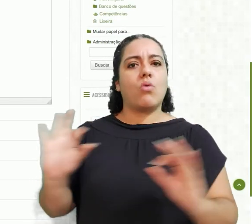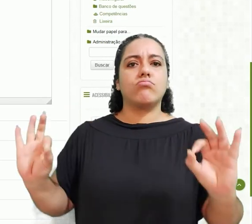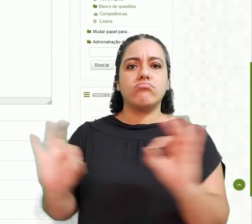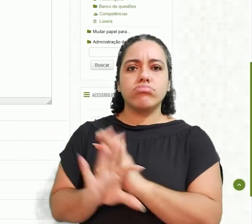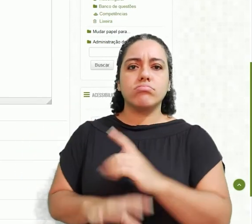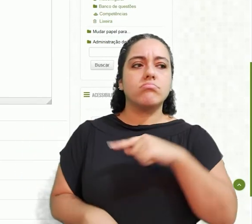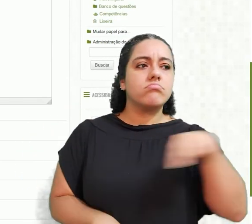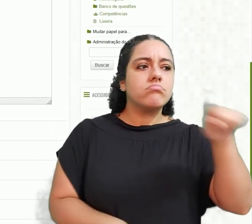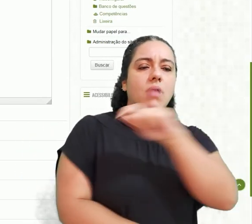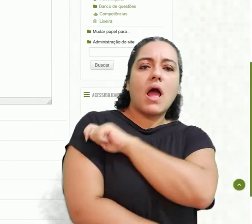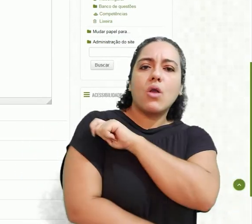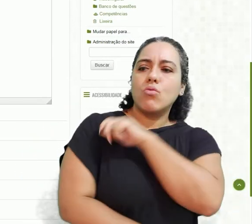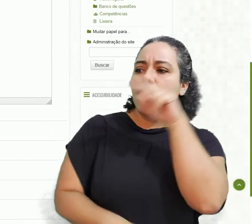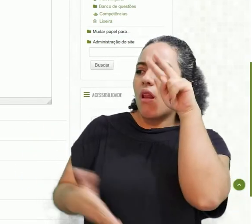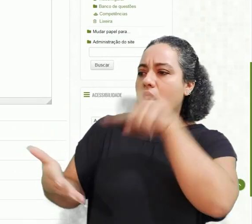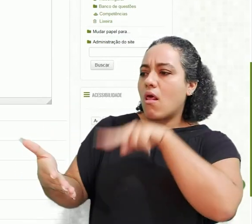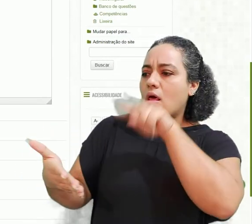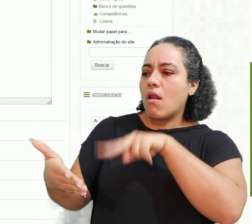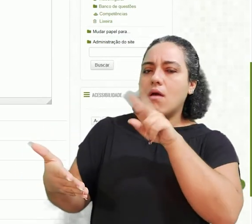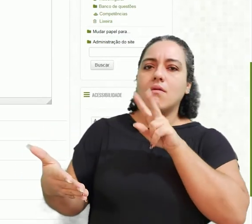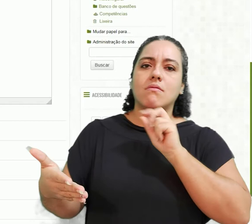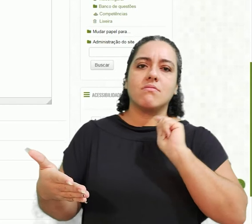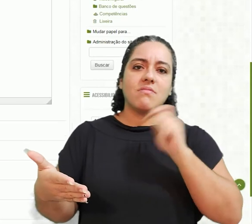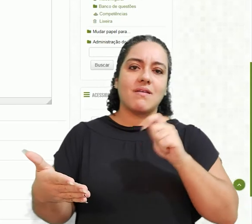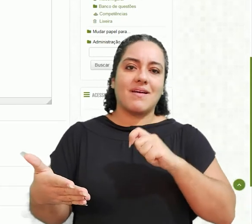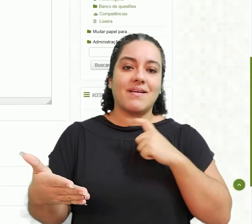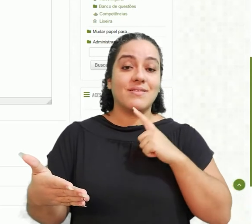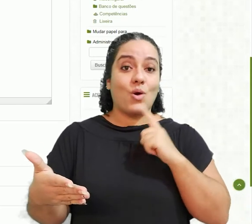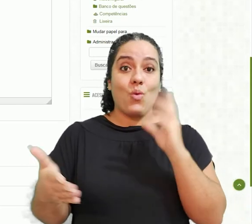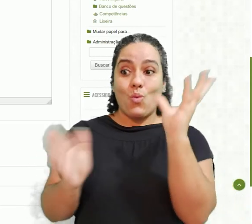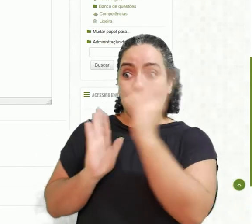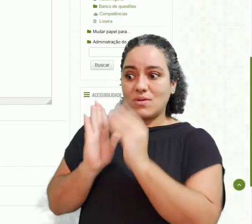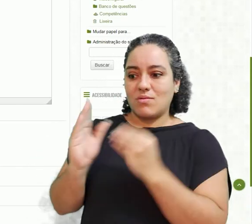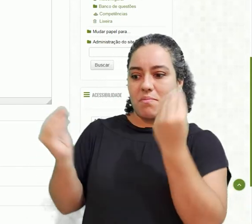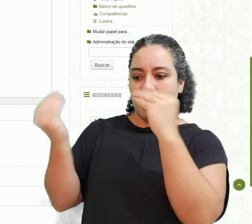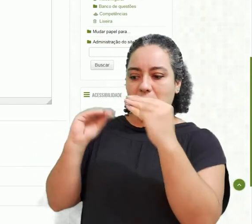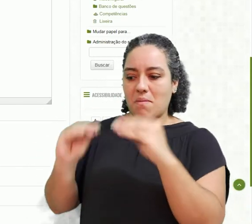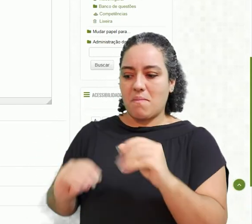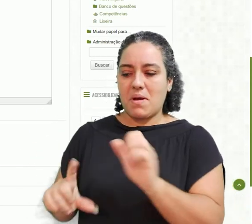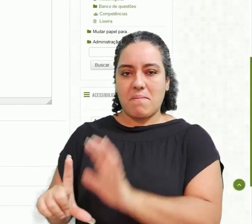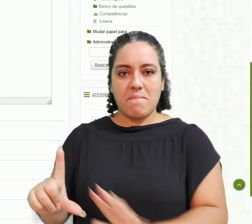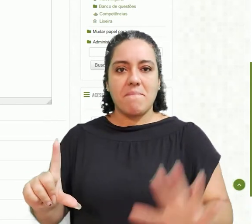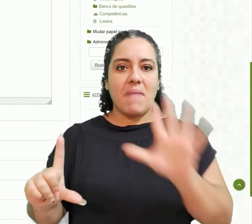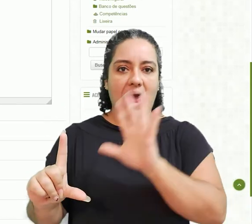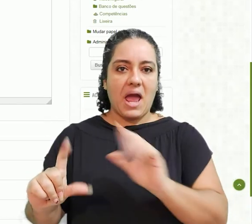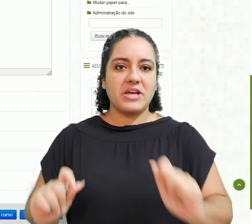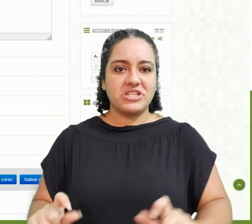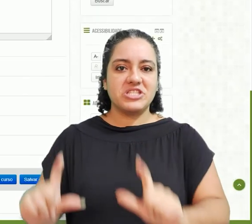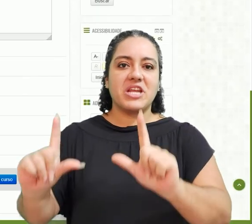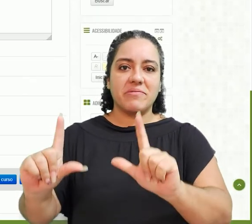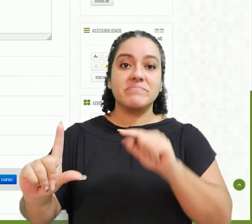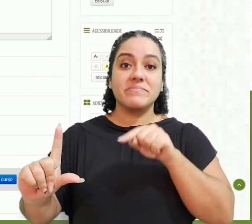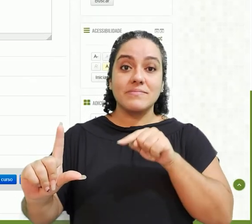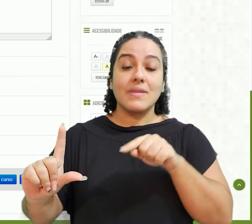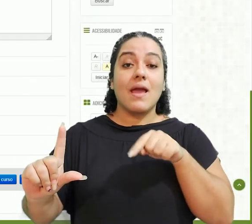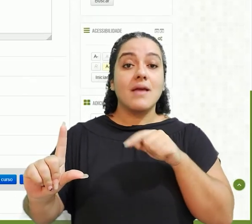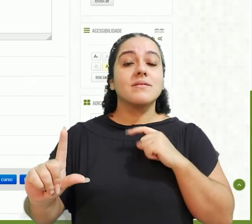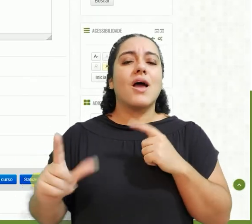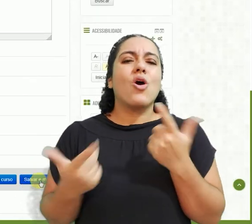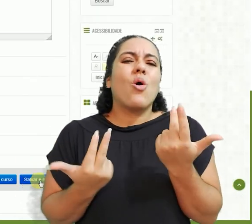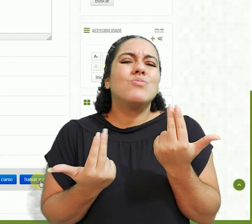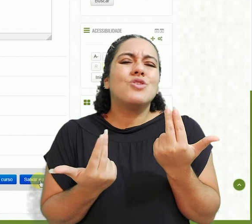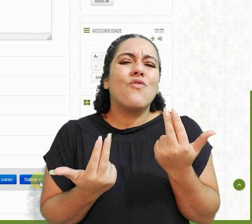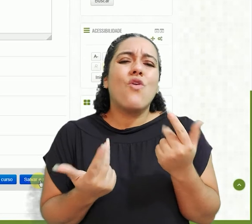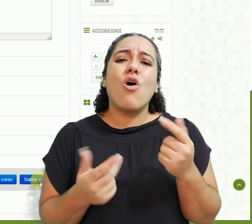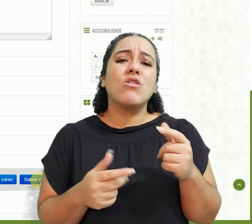conteúdo que os alunos podem ler então você pode preparar o seu conteúdo todo nessa página aqui tá certo e essa página